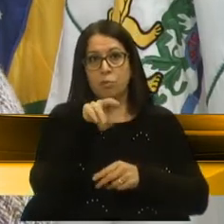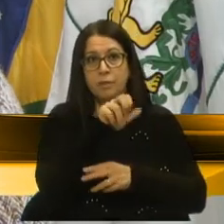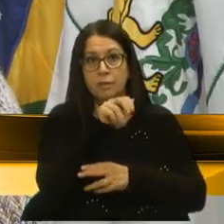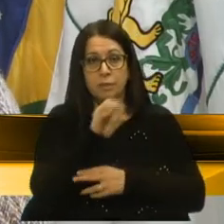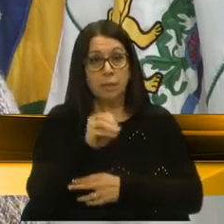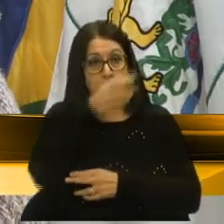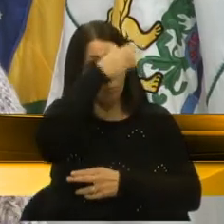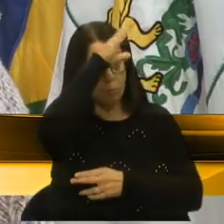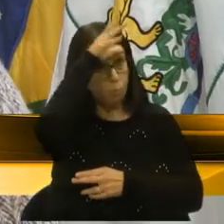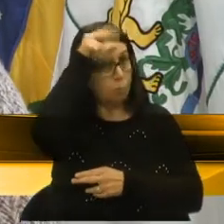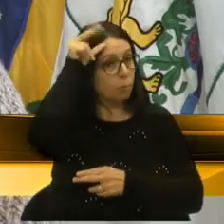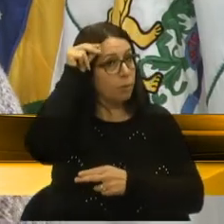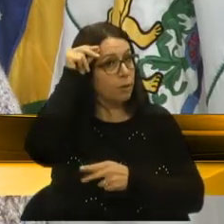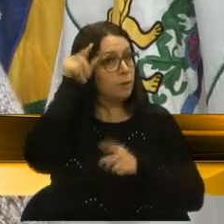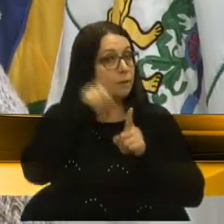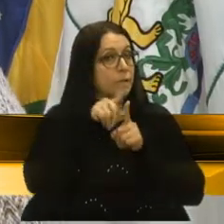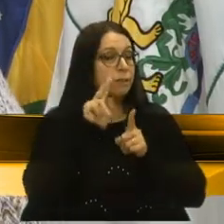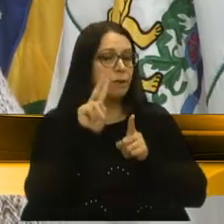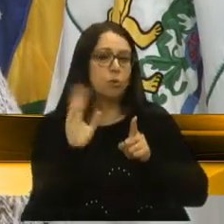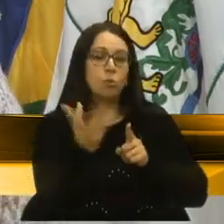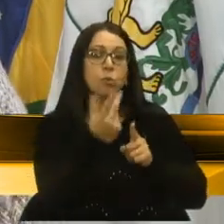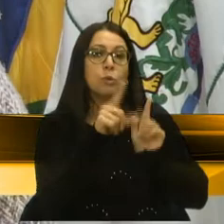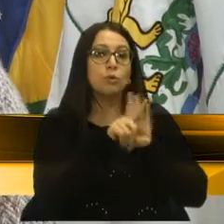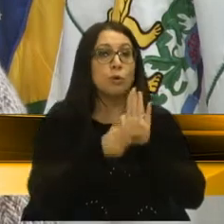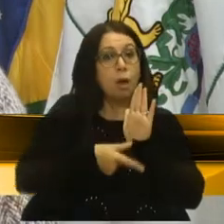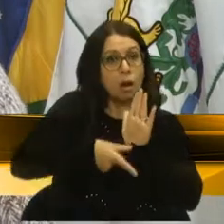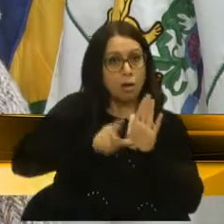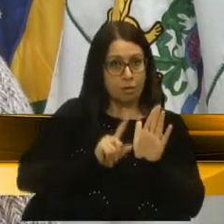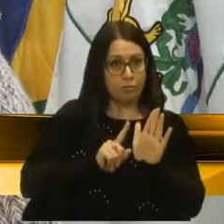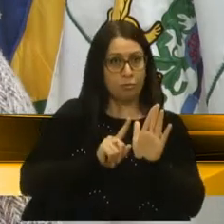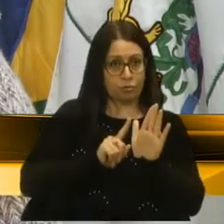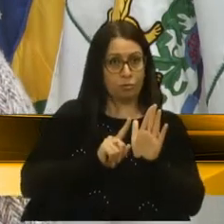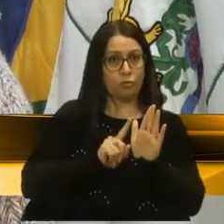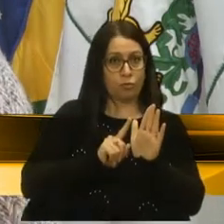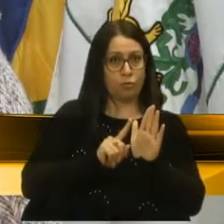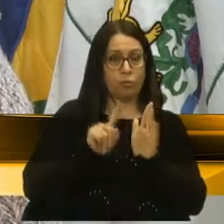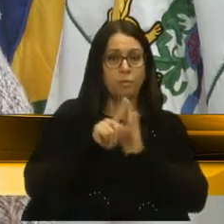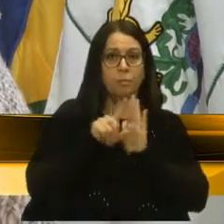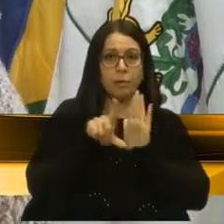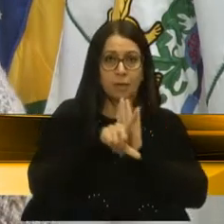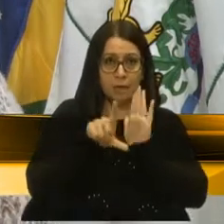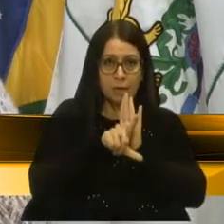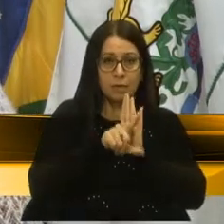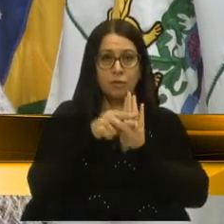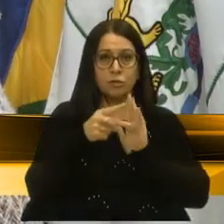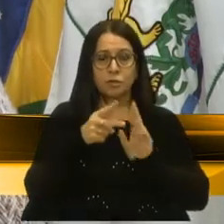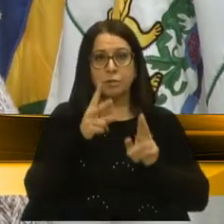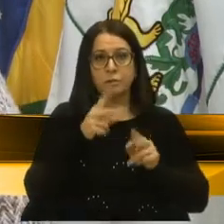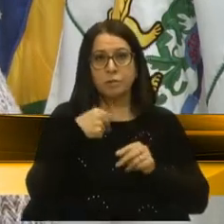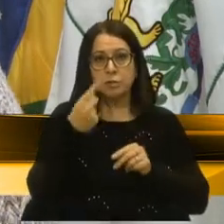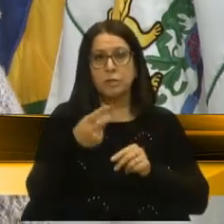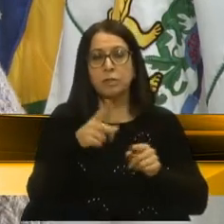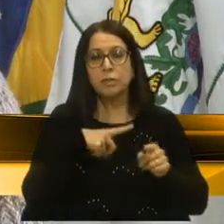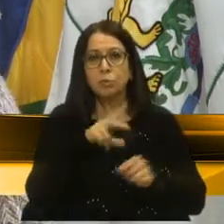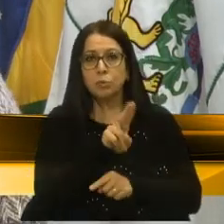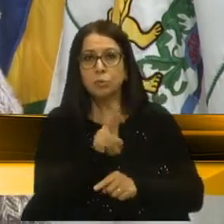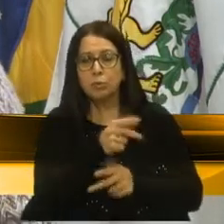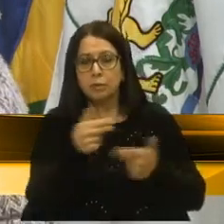E, analisando essas legislações posterior, né, tanto a lei de concessões quanto a lei de